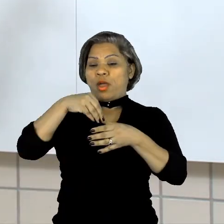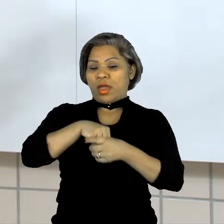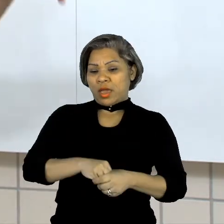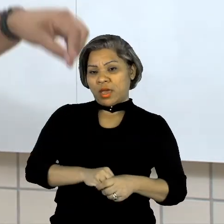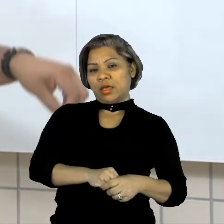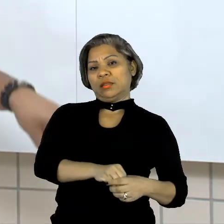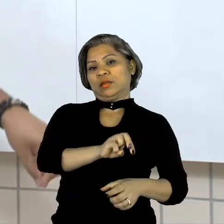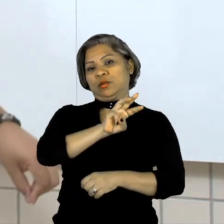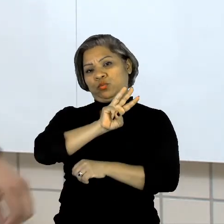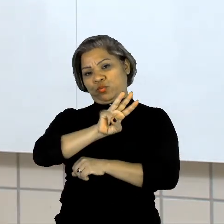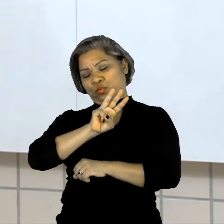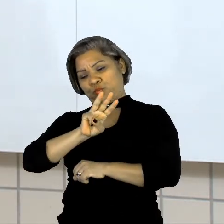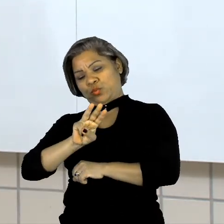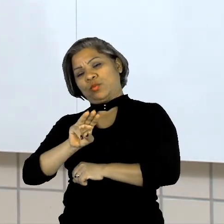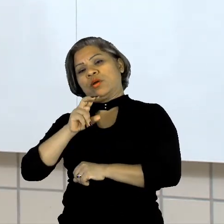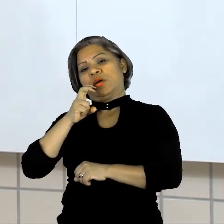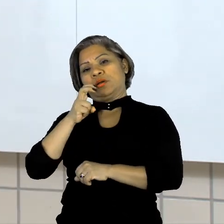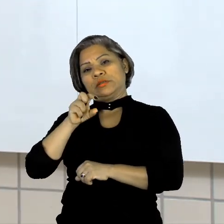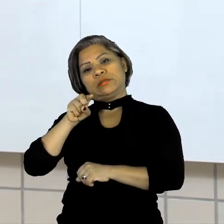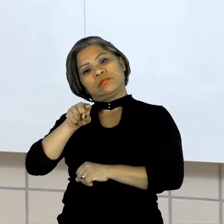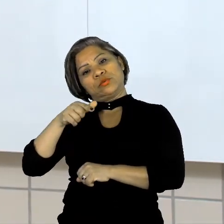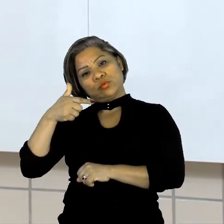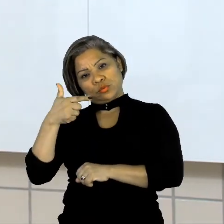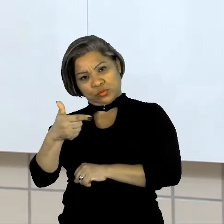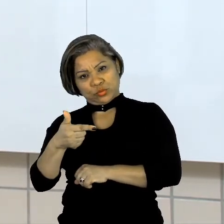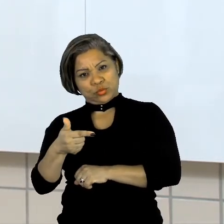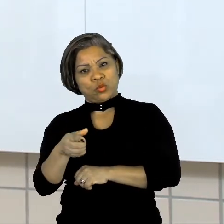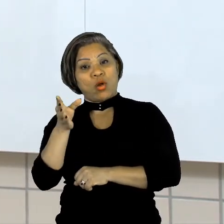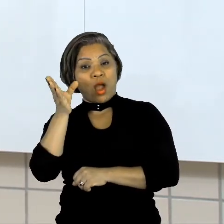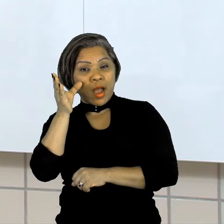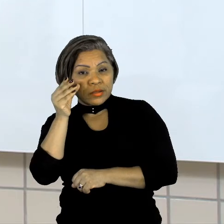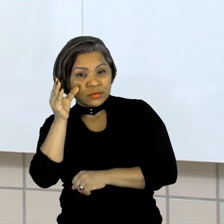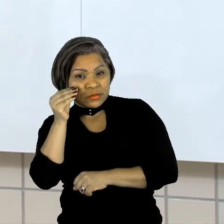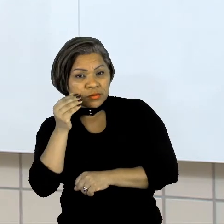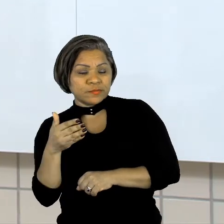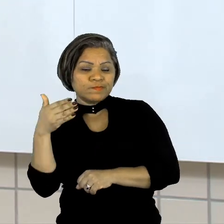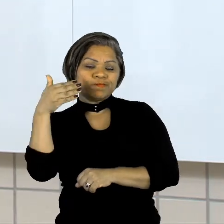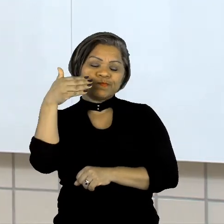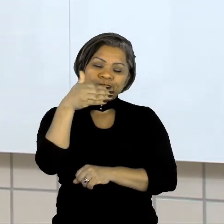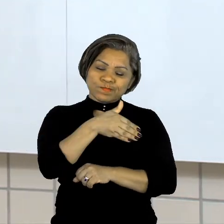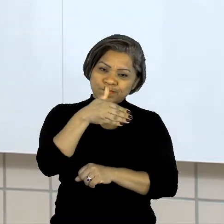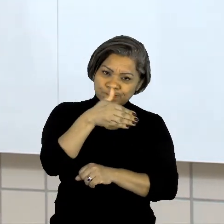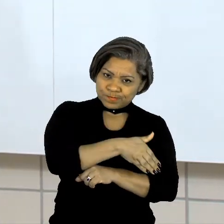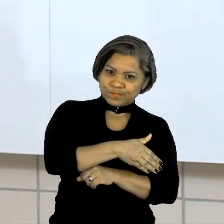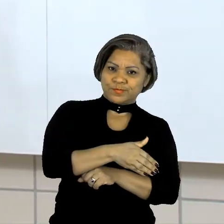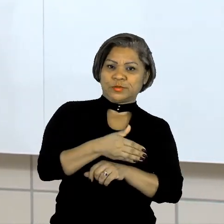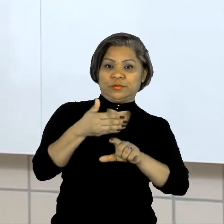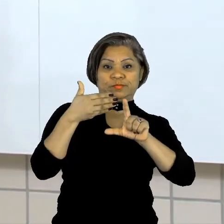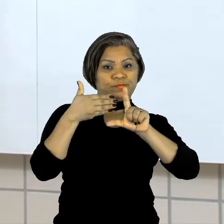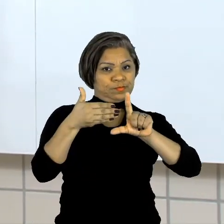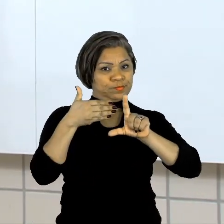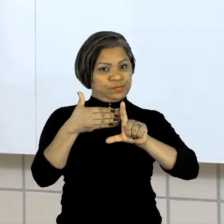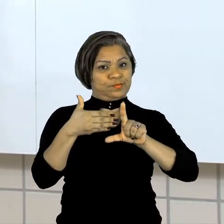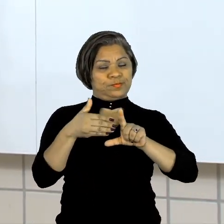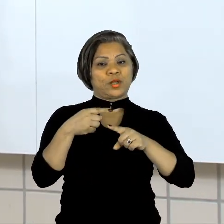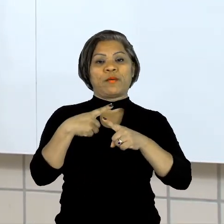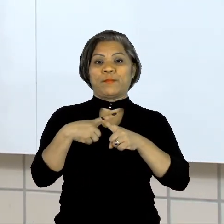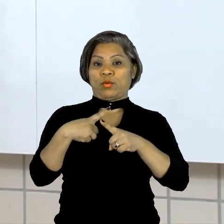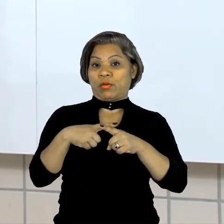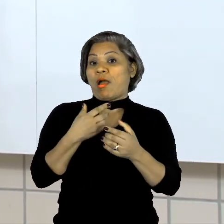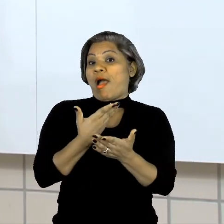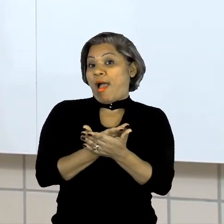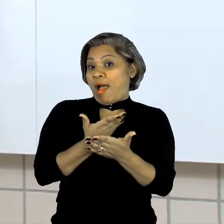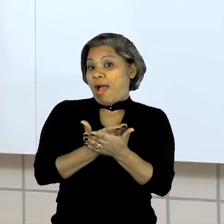5.2, assiste de acordo com o cronograma ou acessa a plataforma, porque as aulas estão